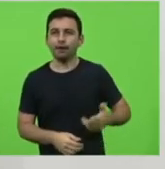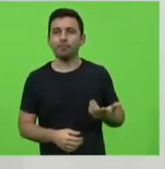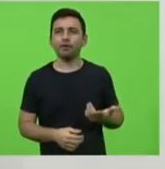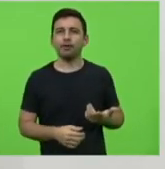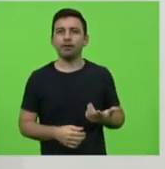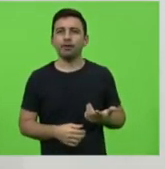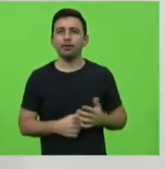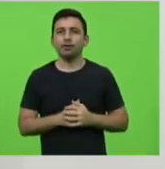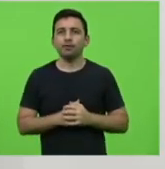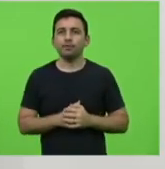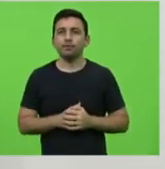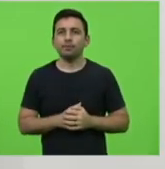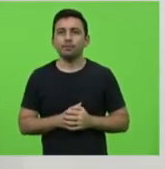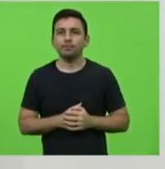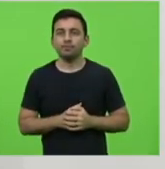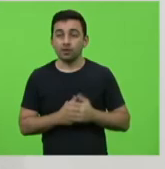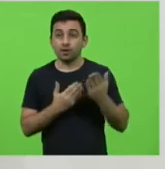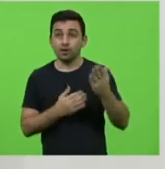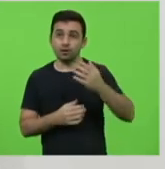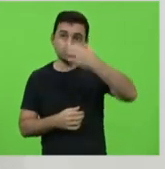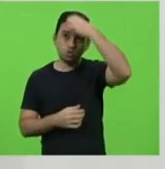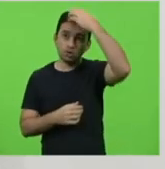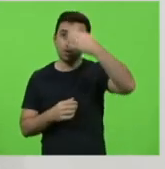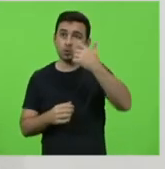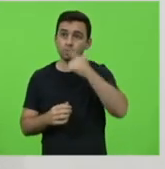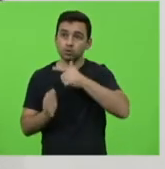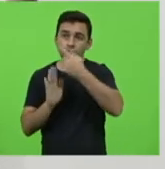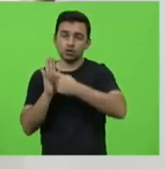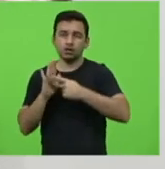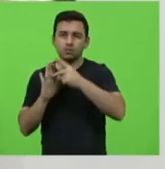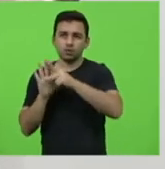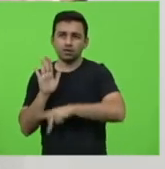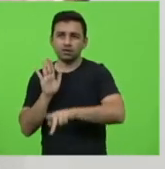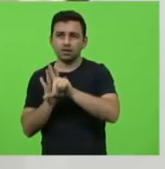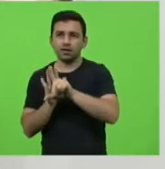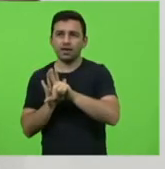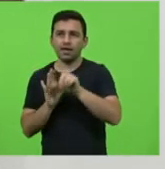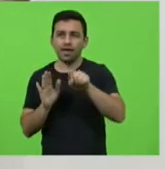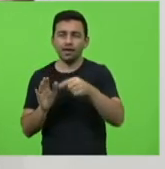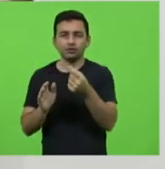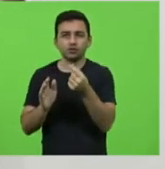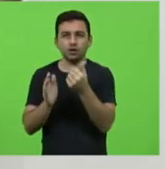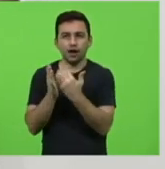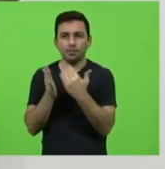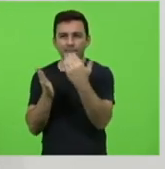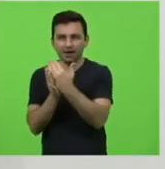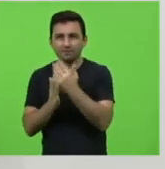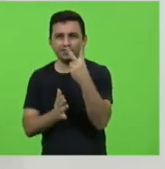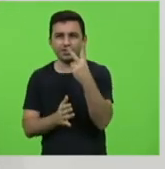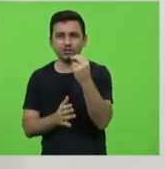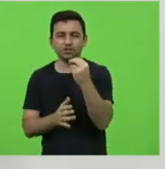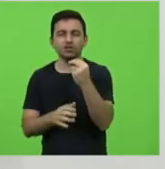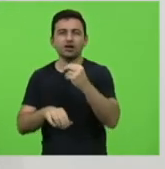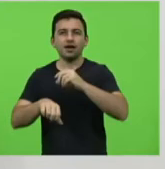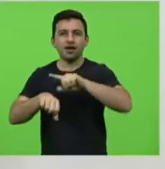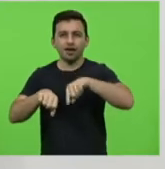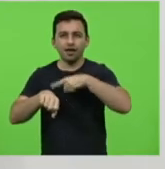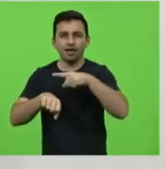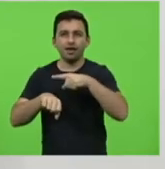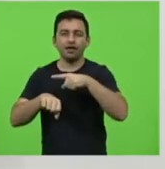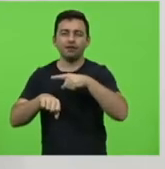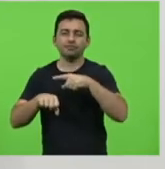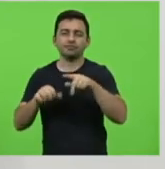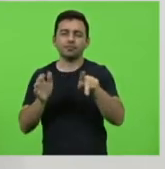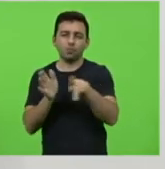deputado Mussolini entrou com um projeto aqui para tentar fazer hora extra. R$20 a hora extra? O que é isso, rapaz? É só para despressurizar